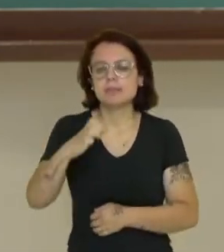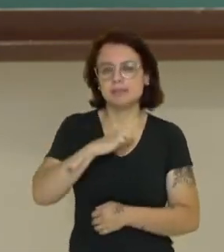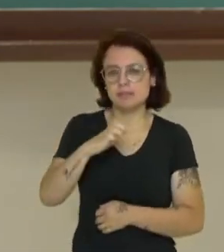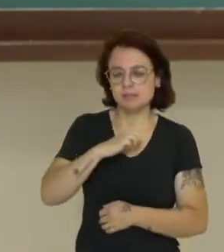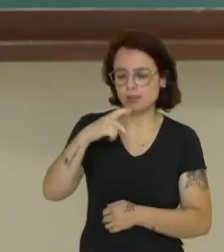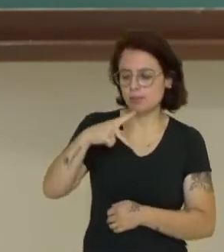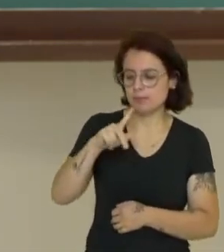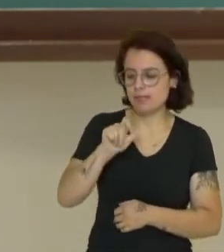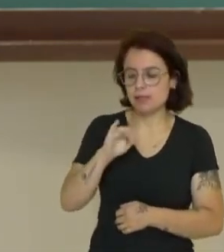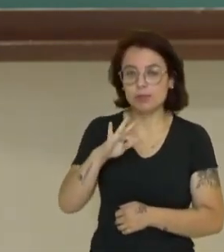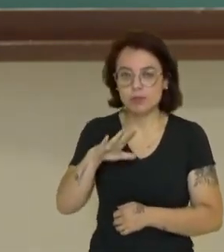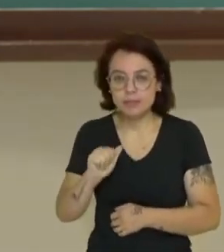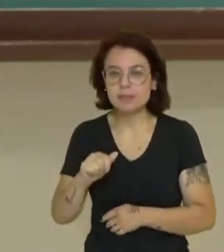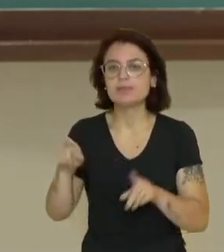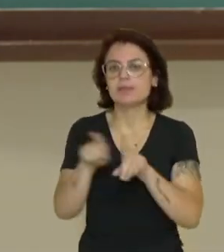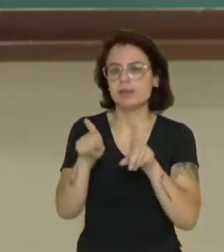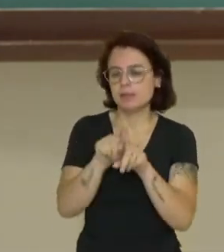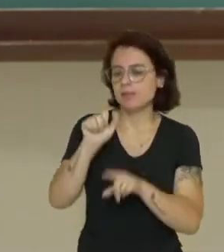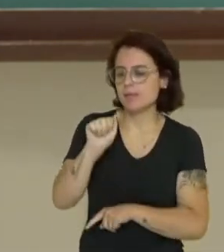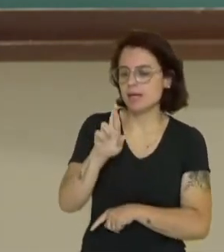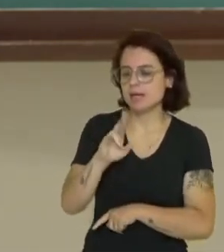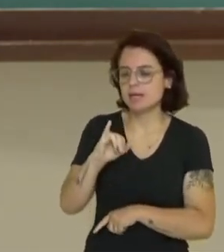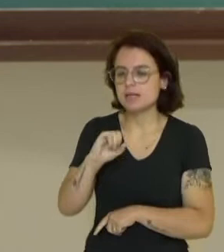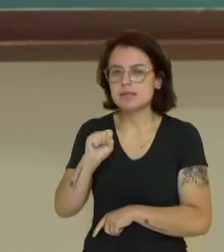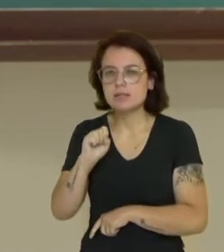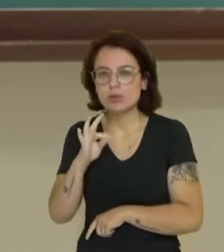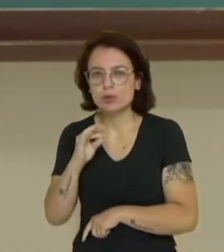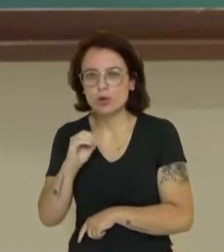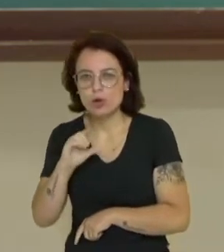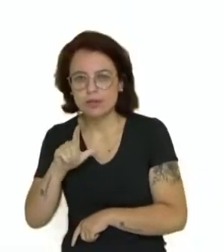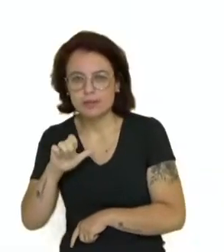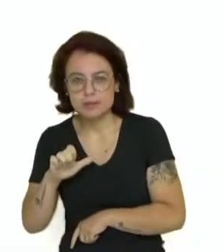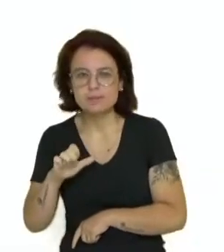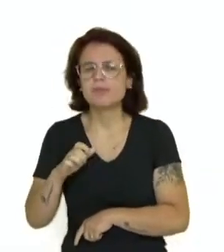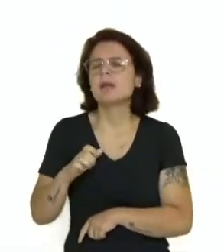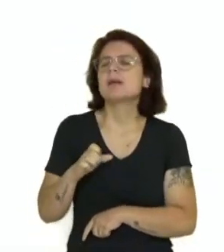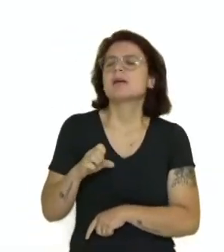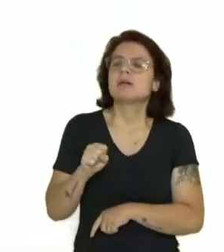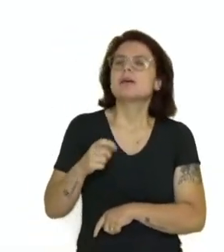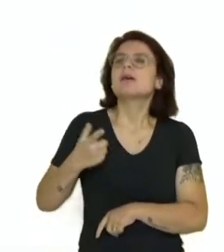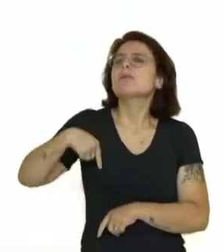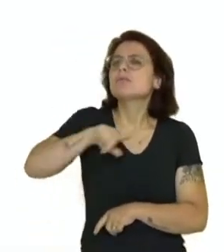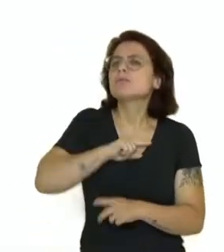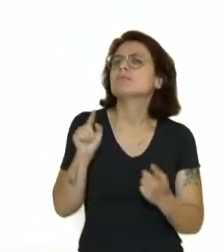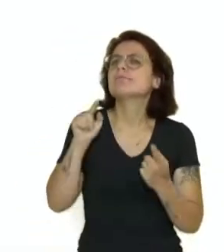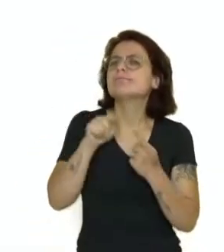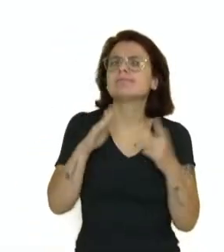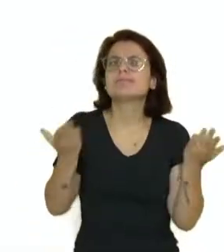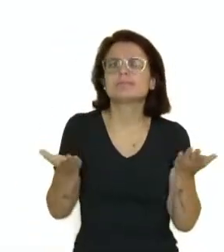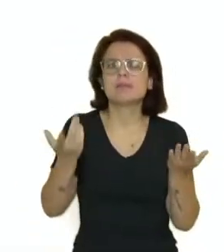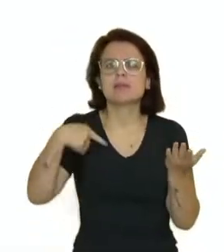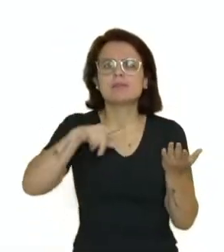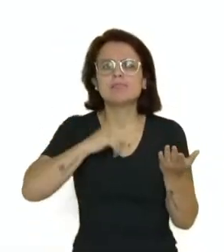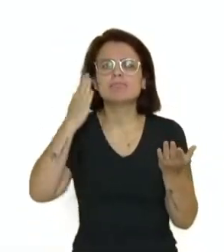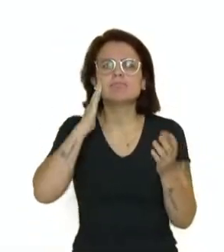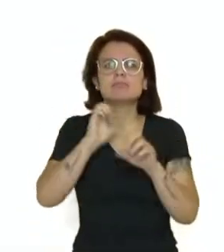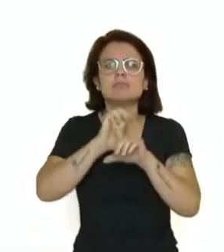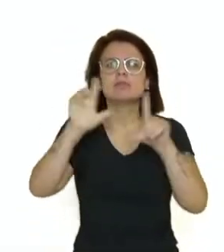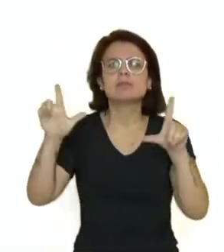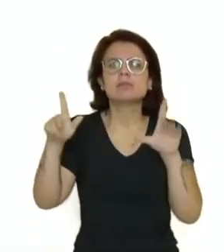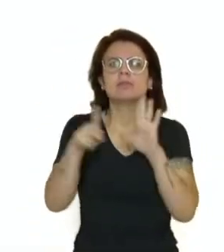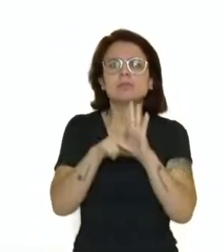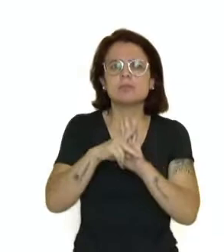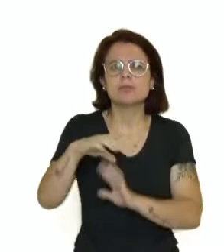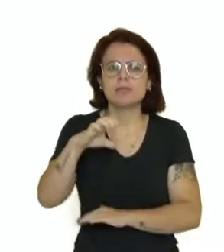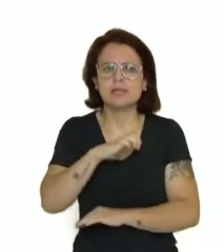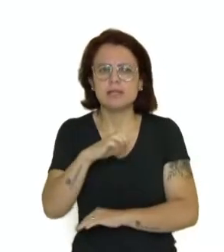e a aristotélica. Então vamos lá. Nossos objetivos são compreender aspectos da teoria ética e dualista de Platão e